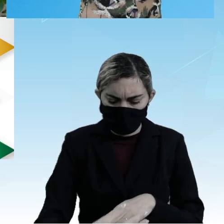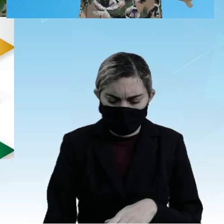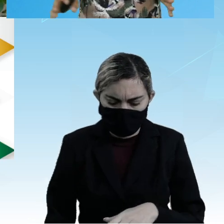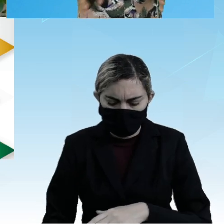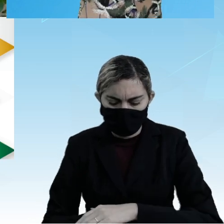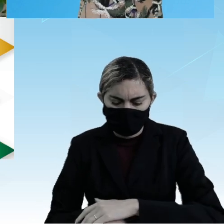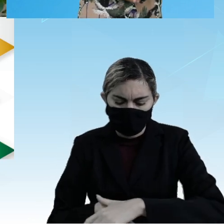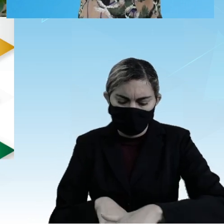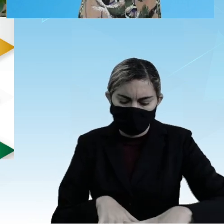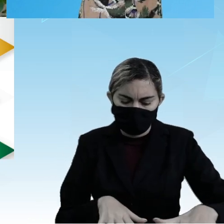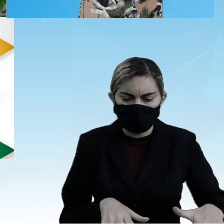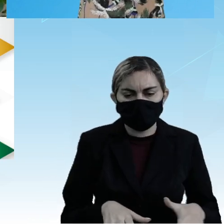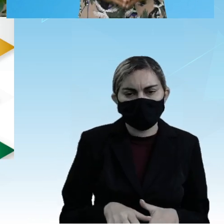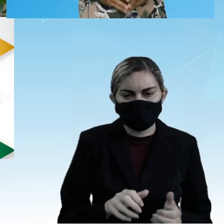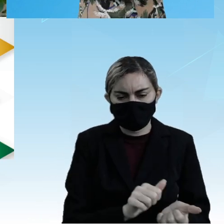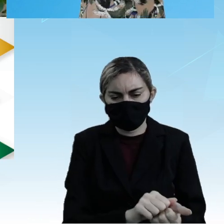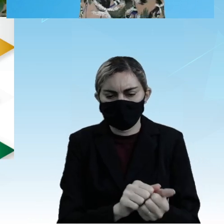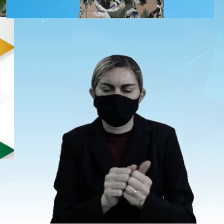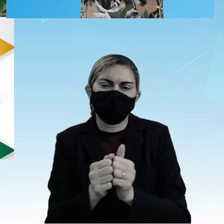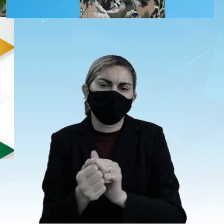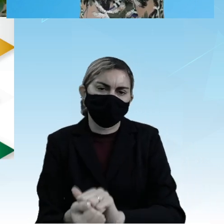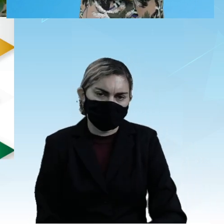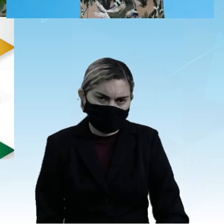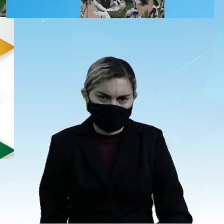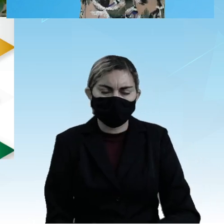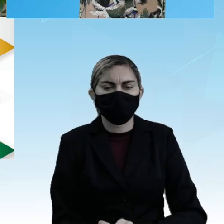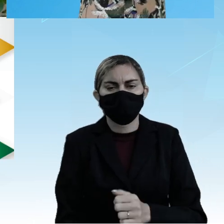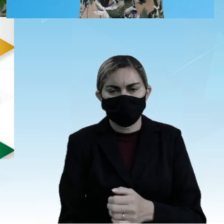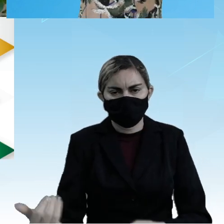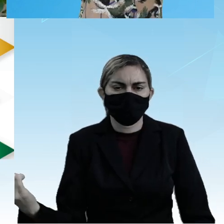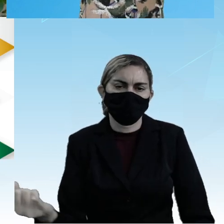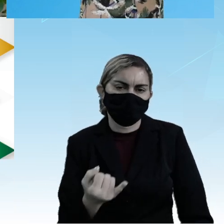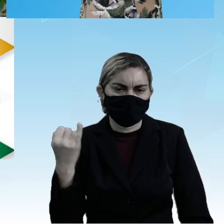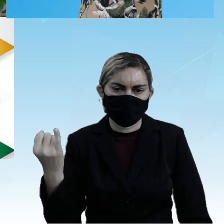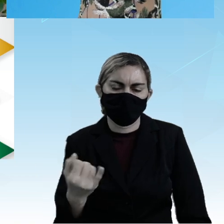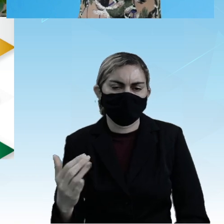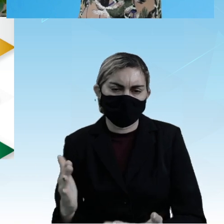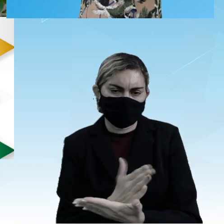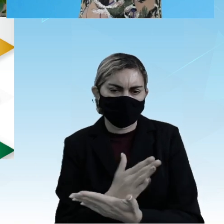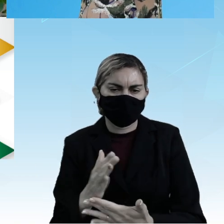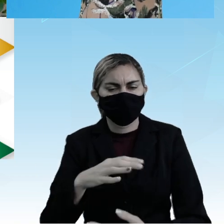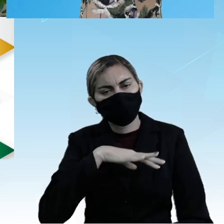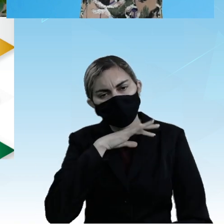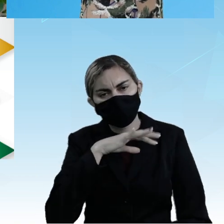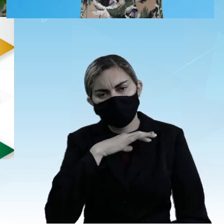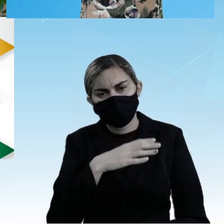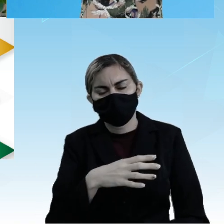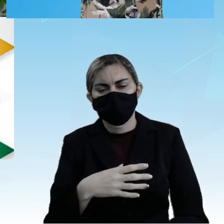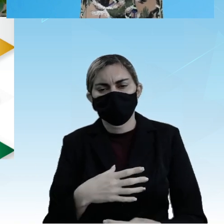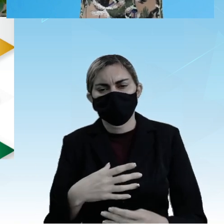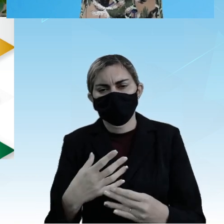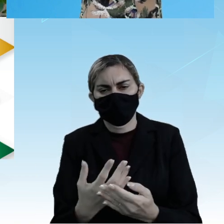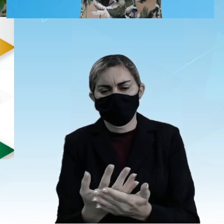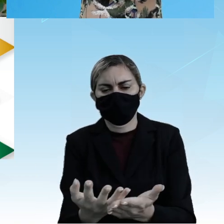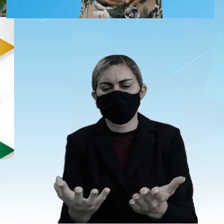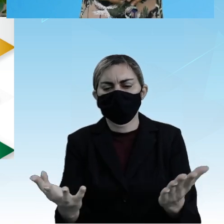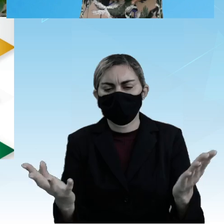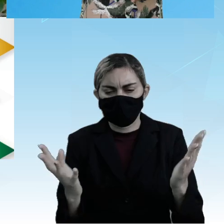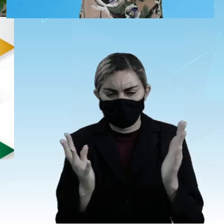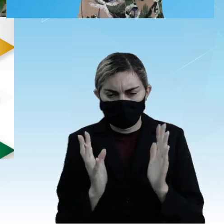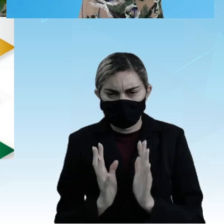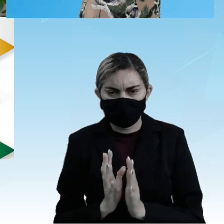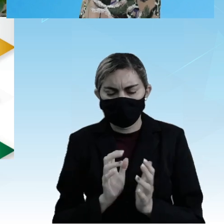na realidade, é uma adaptação extremamente importante para alguns animais. Camuflagem, na verdade, é